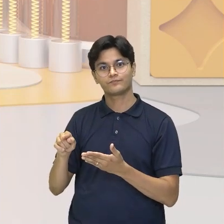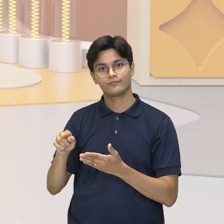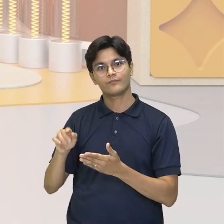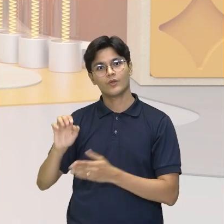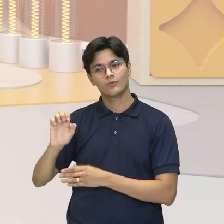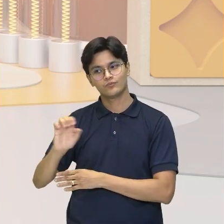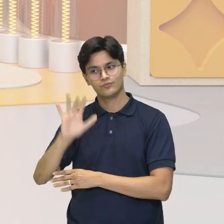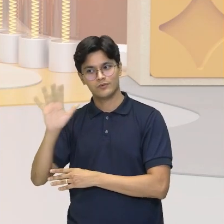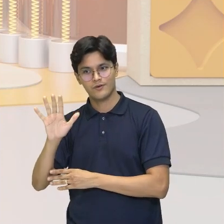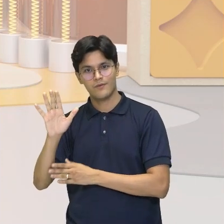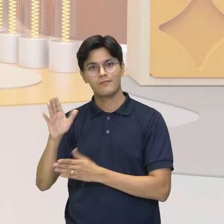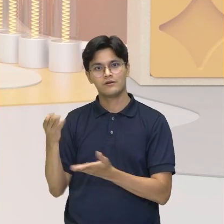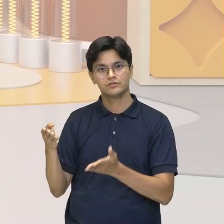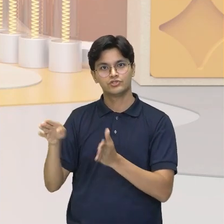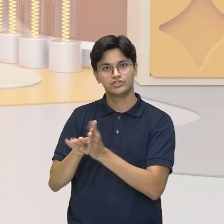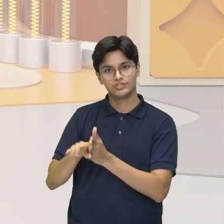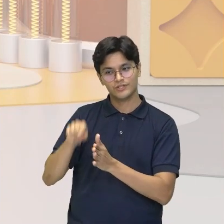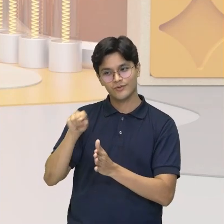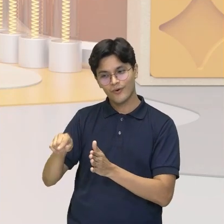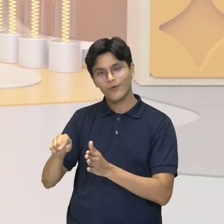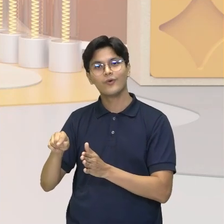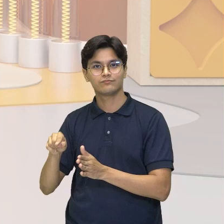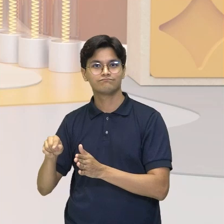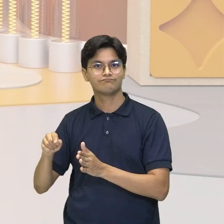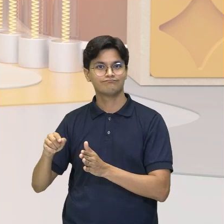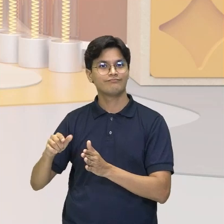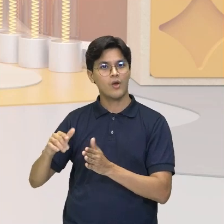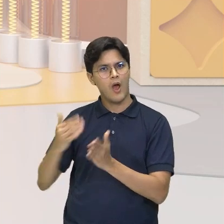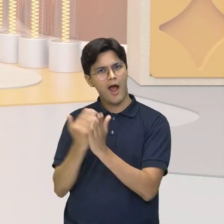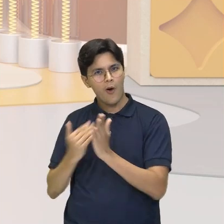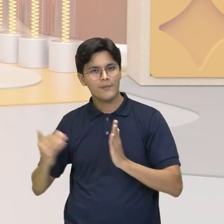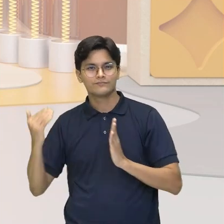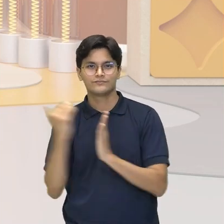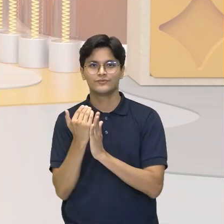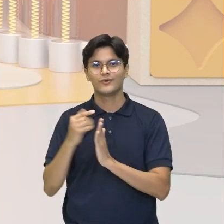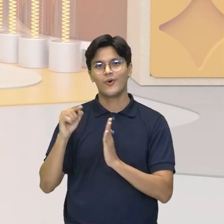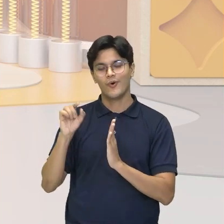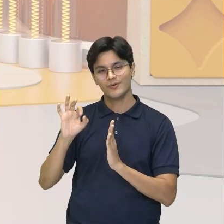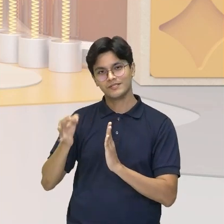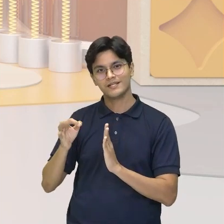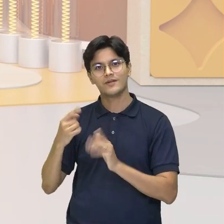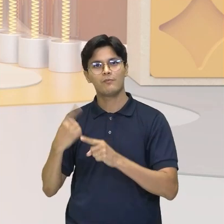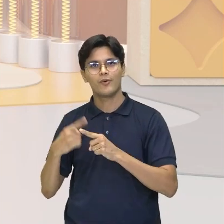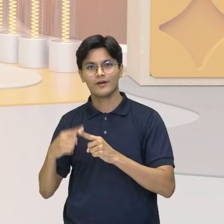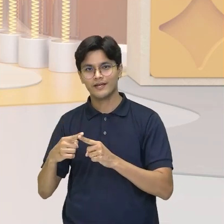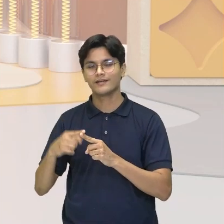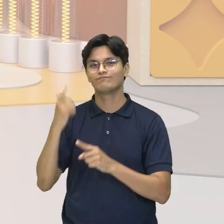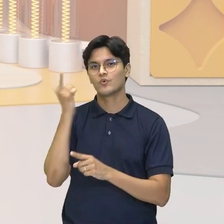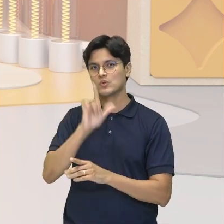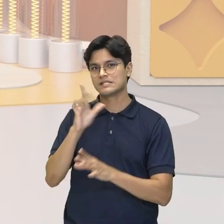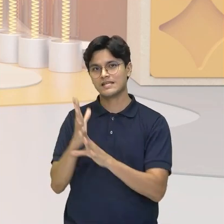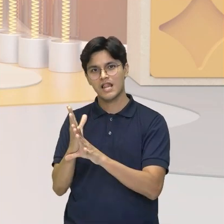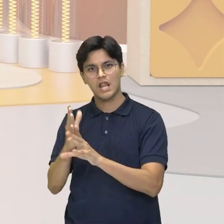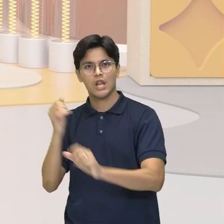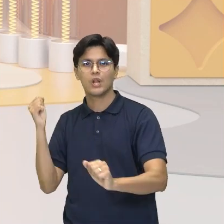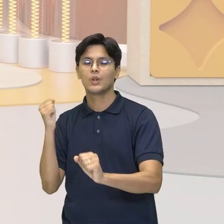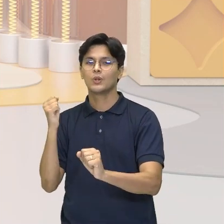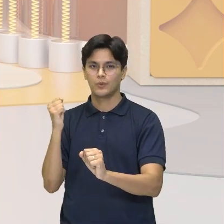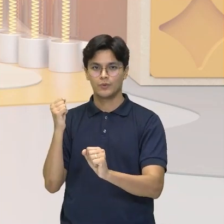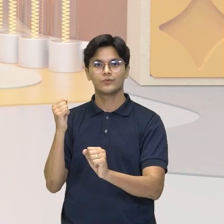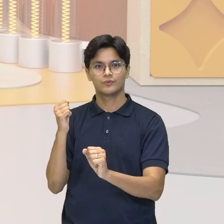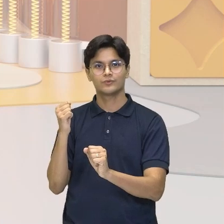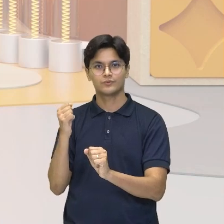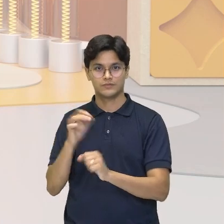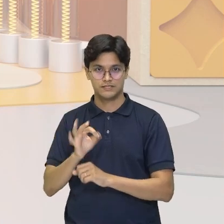vez mais intensa, até porque vai gerar muito lucro para os comerciantes de negros